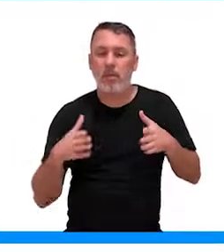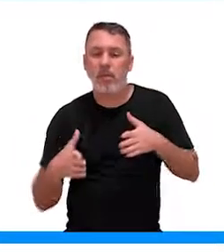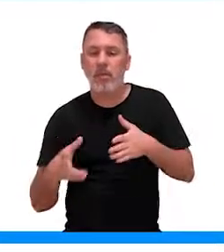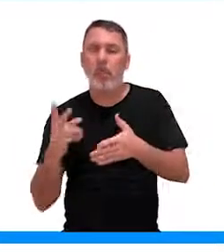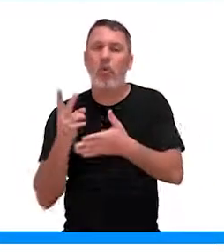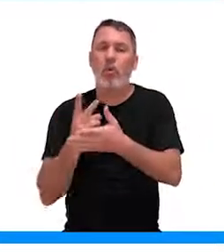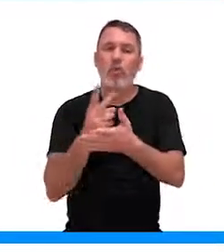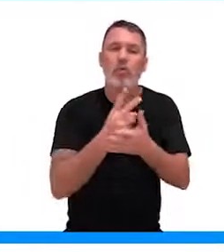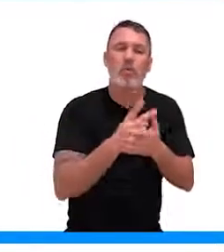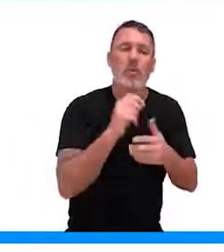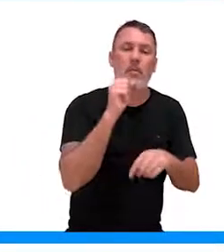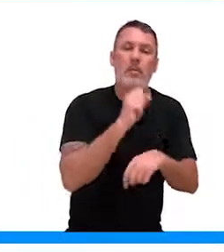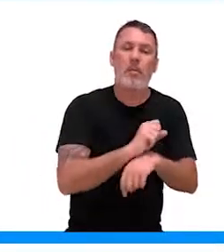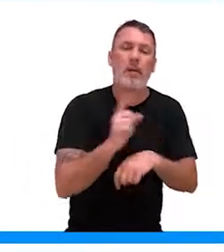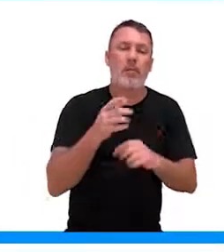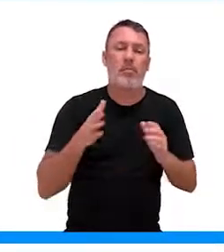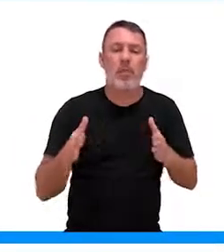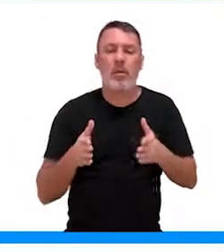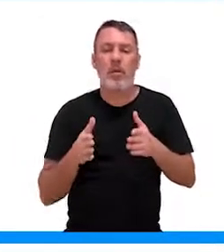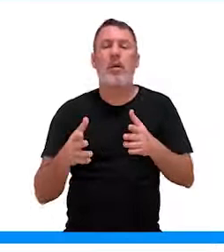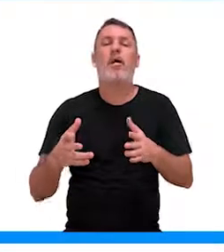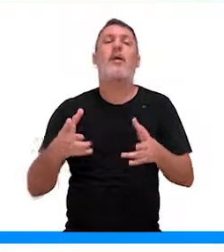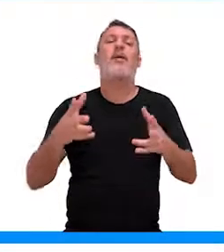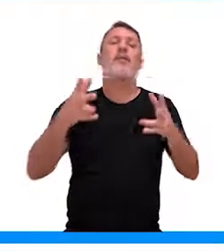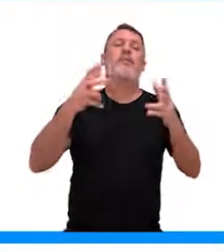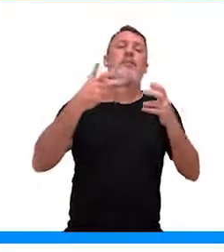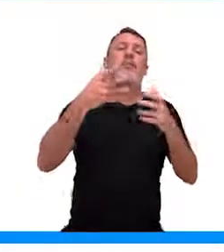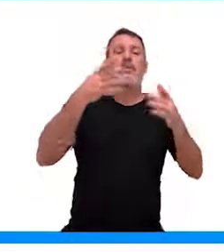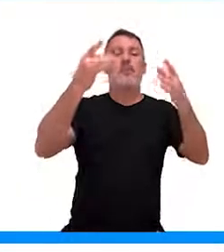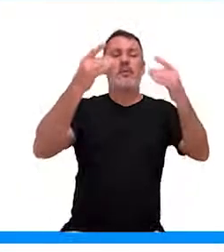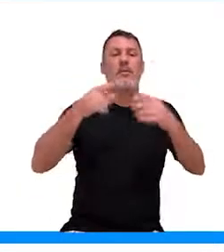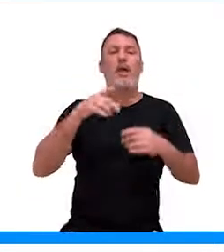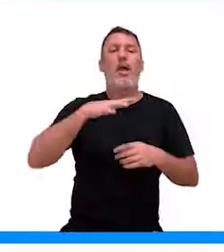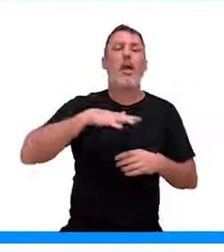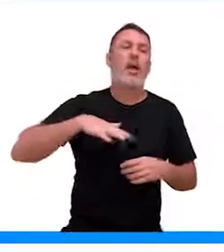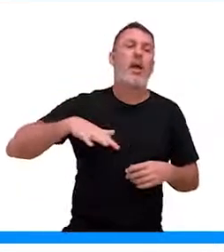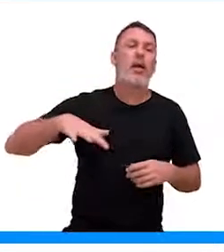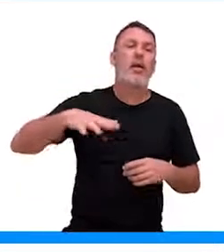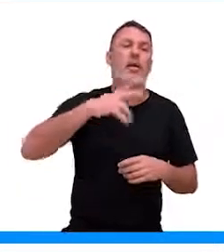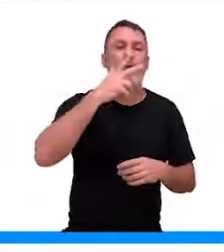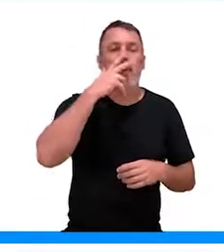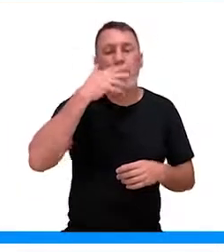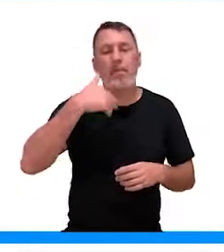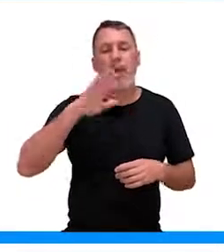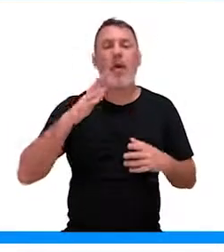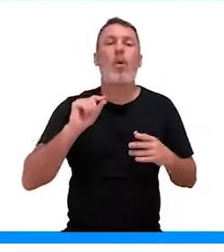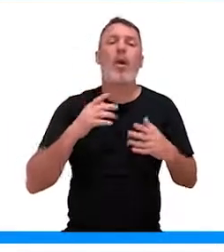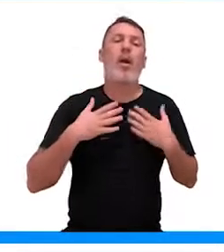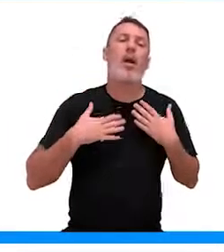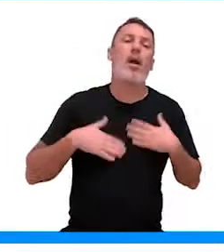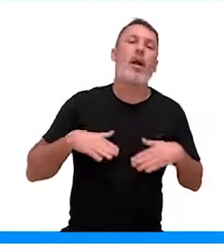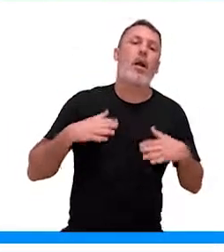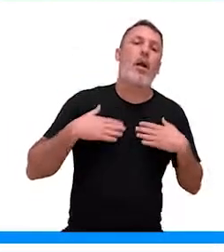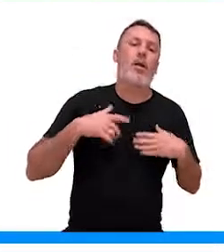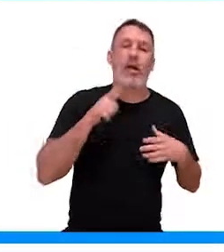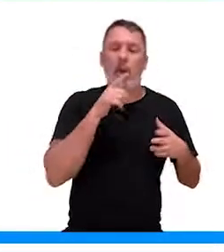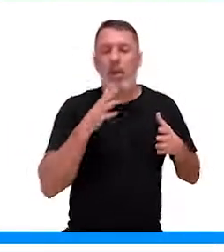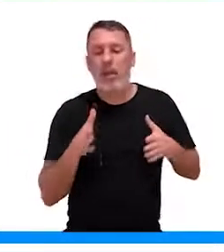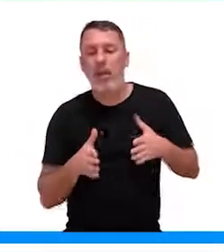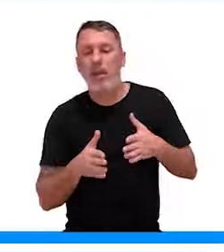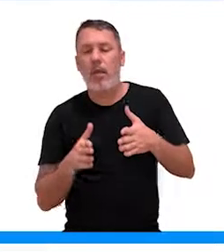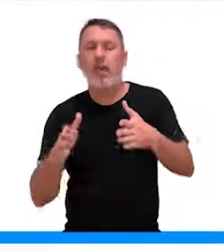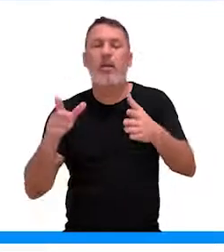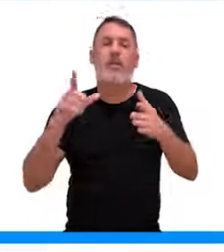e regulares. Então perceba o seguinte, ele está se referindo aqui a um ambiente mais calmo, hídrico,